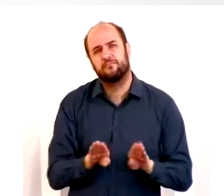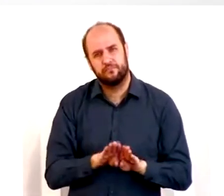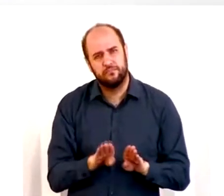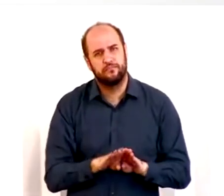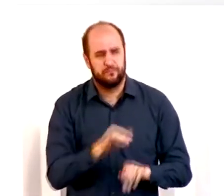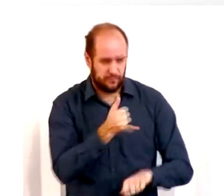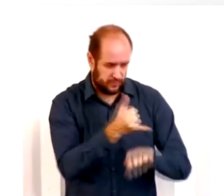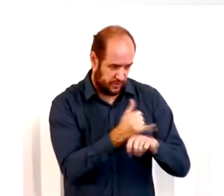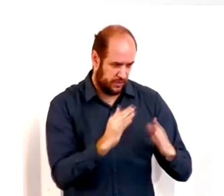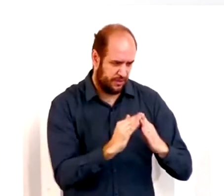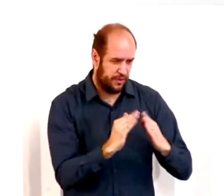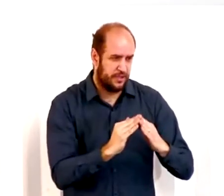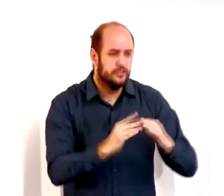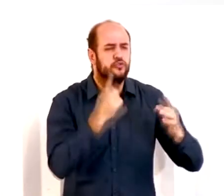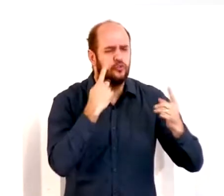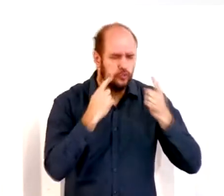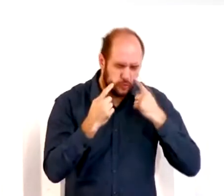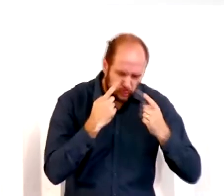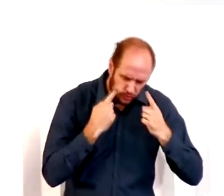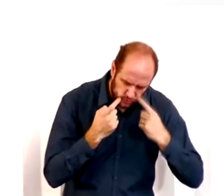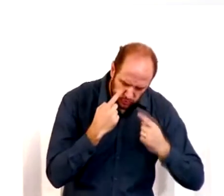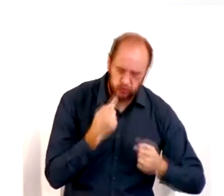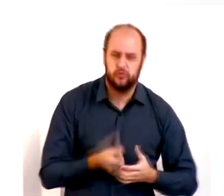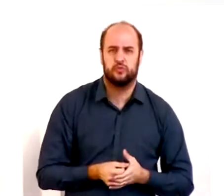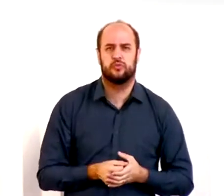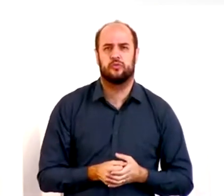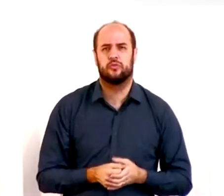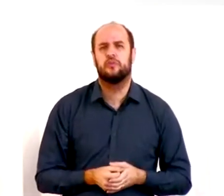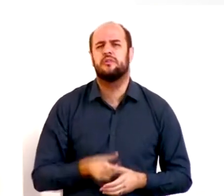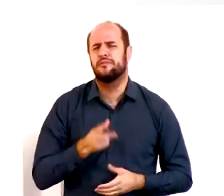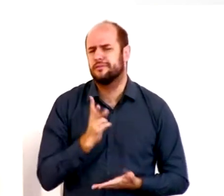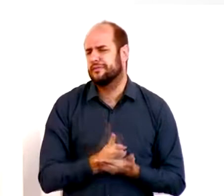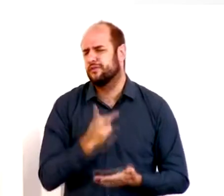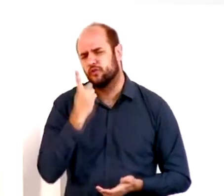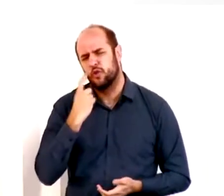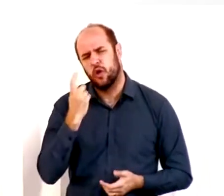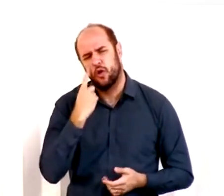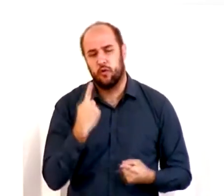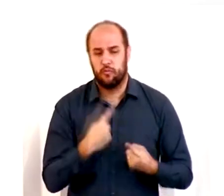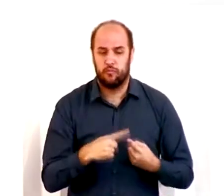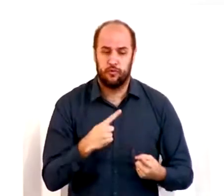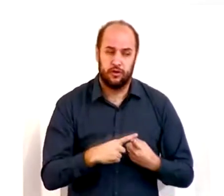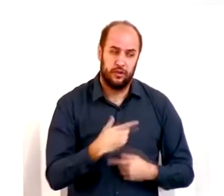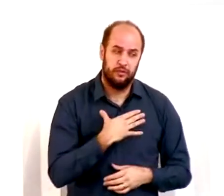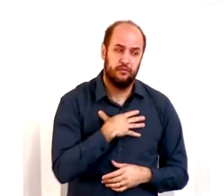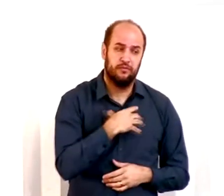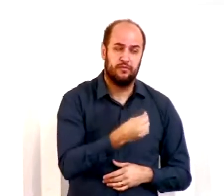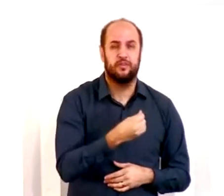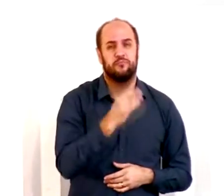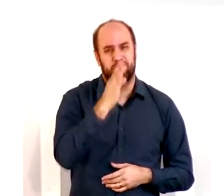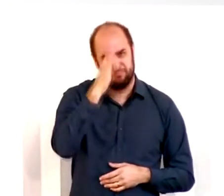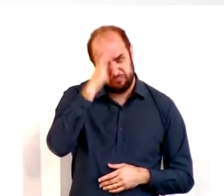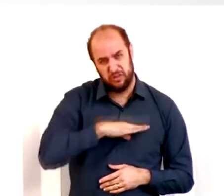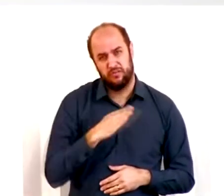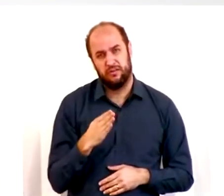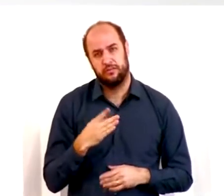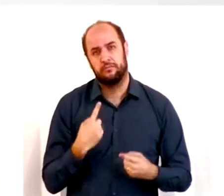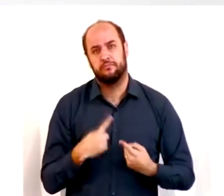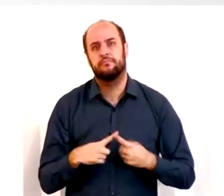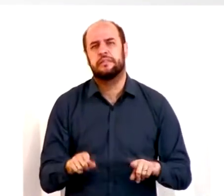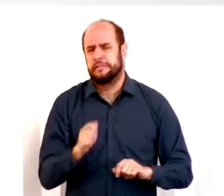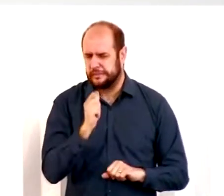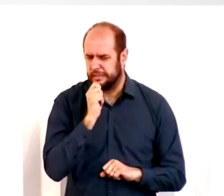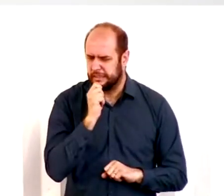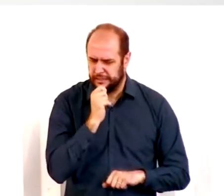casas assim, em meio a choros que quase não conseguem parar de chorar, pelas maldades que seus filhos cometem, mas ainda assim eles